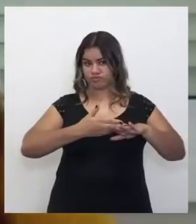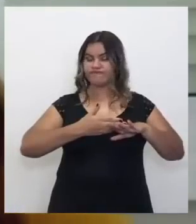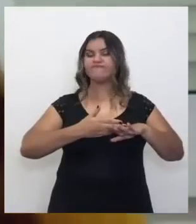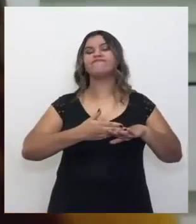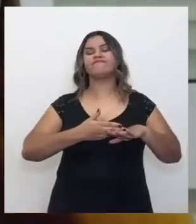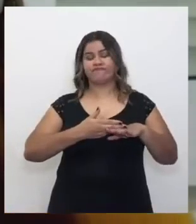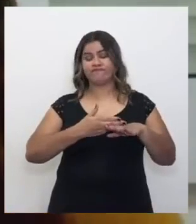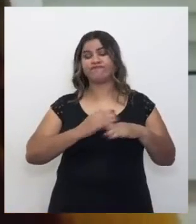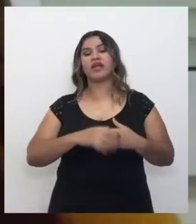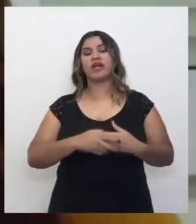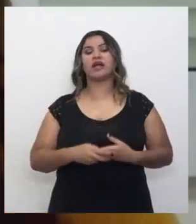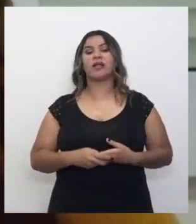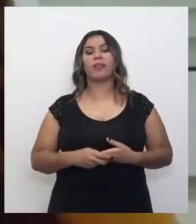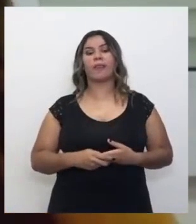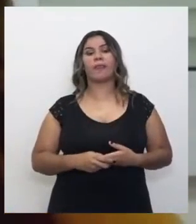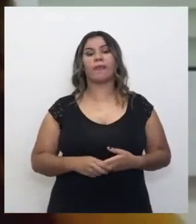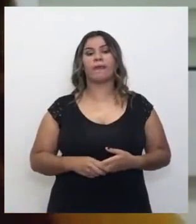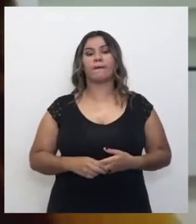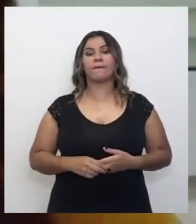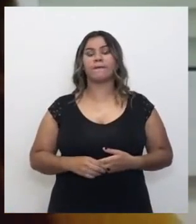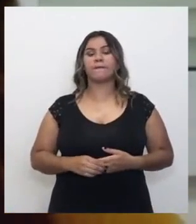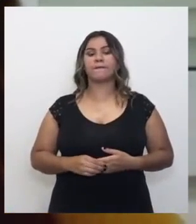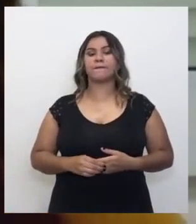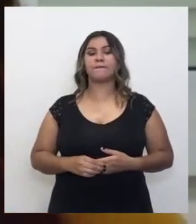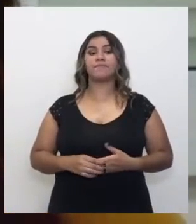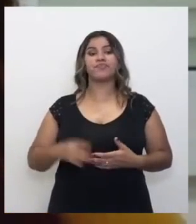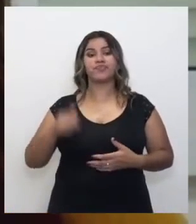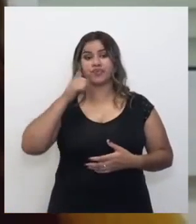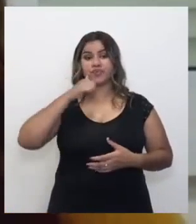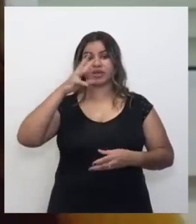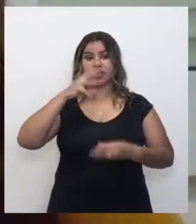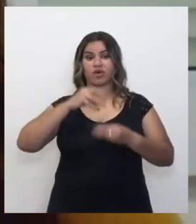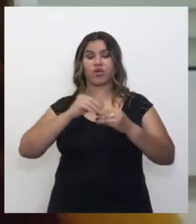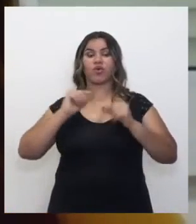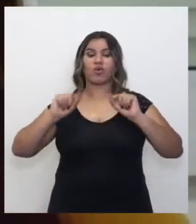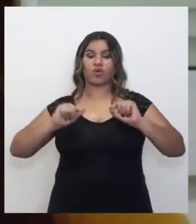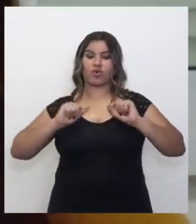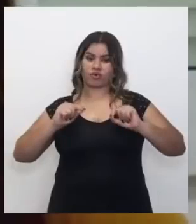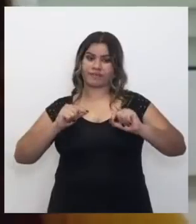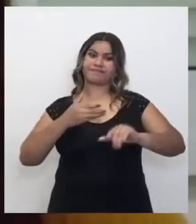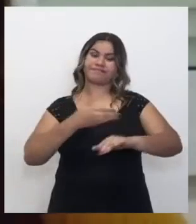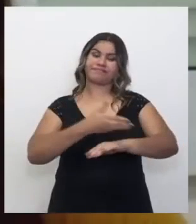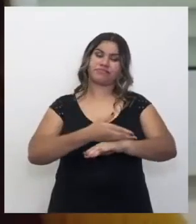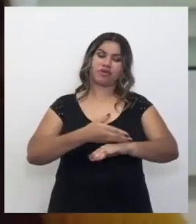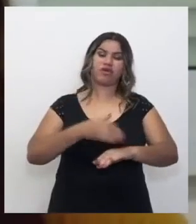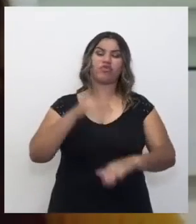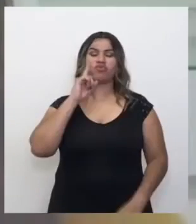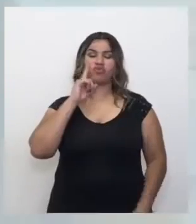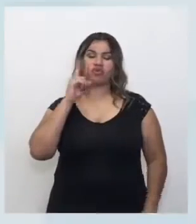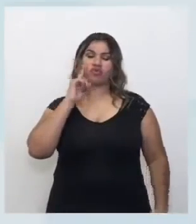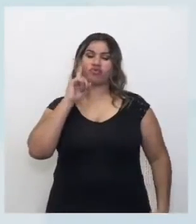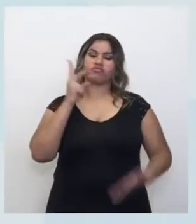né? A Heller as definia como rotineiras,